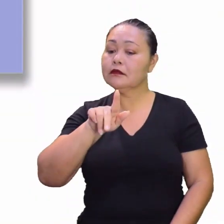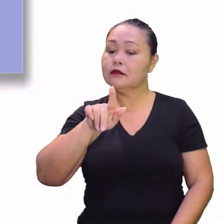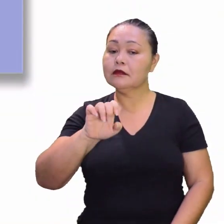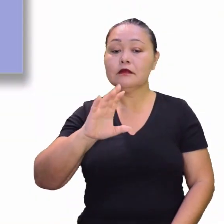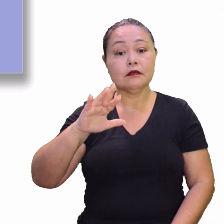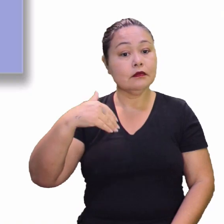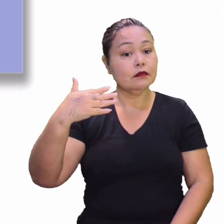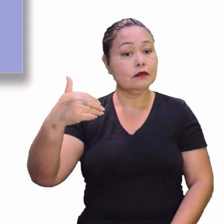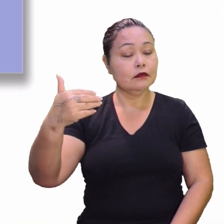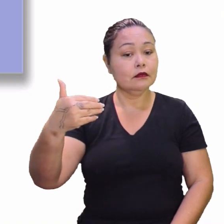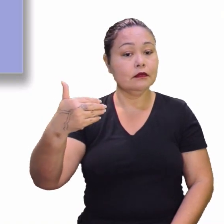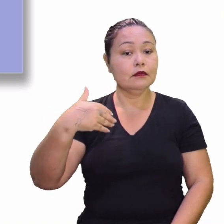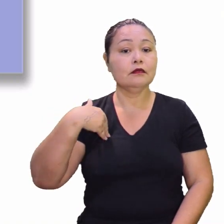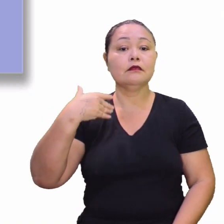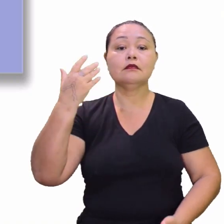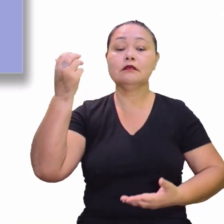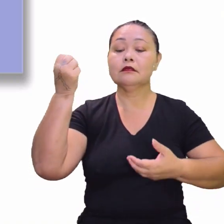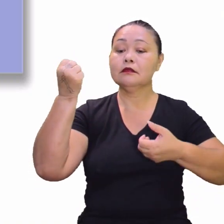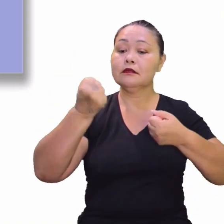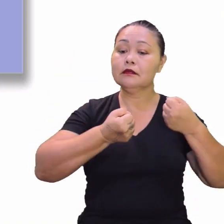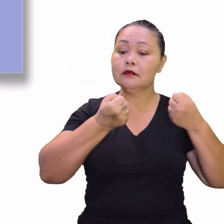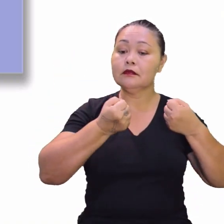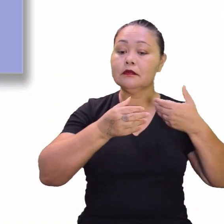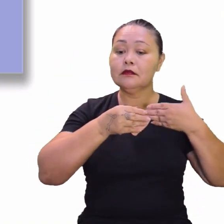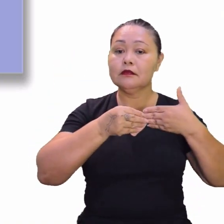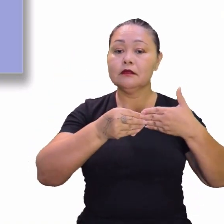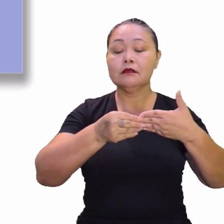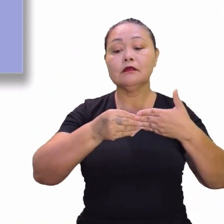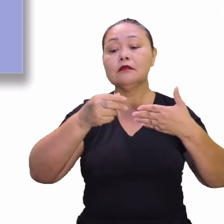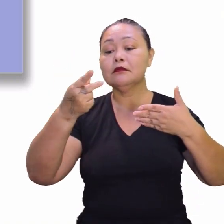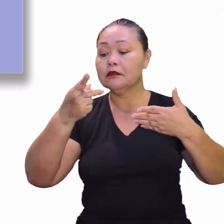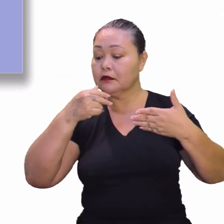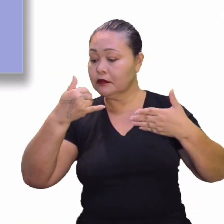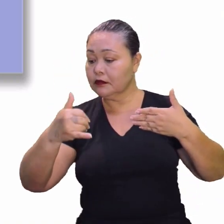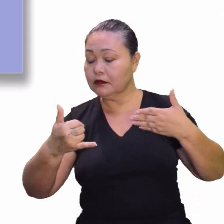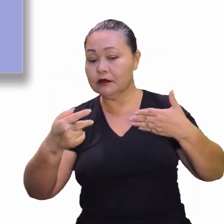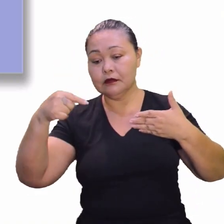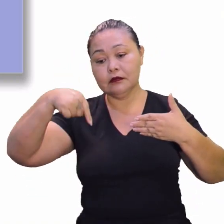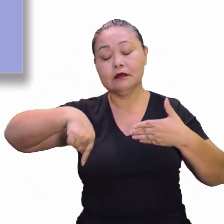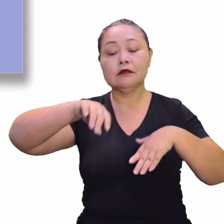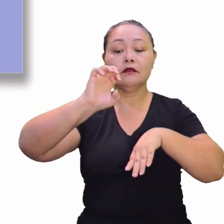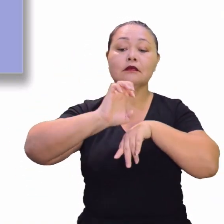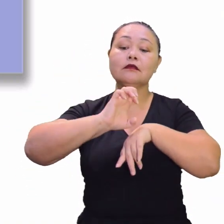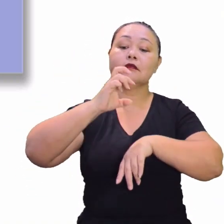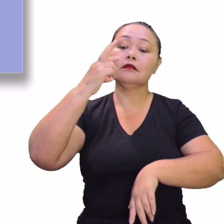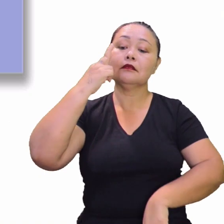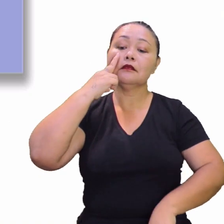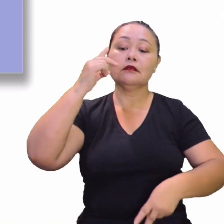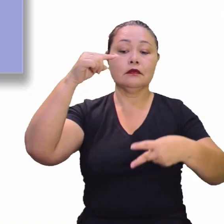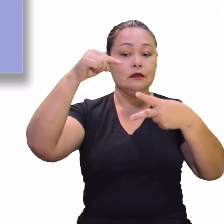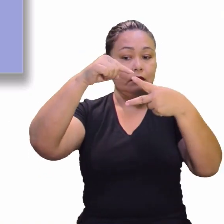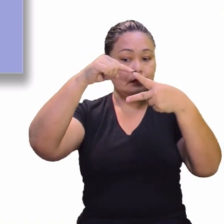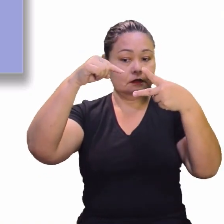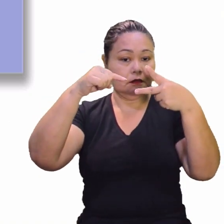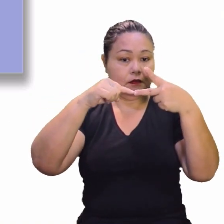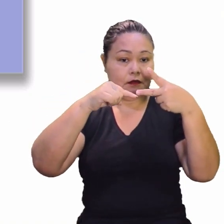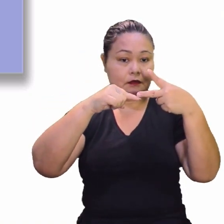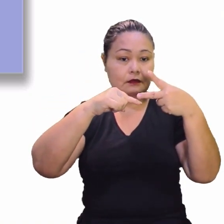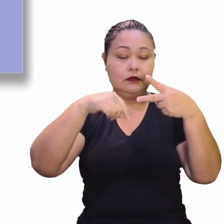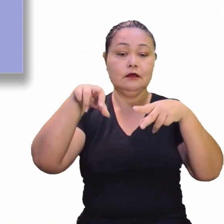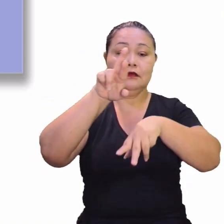Vamos só prosseguir. Transporte e energia em Rondônia. Iremos falar